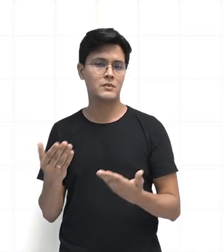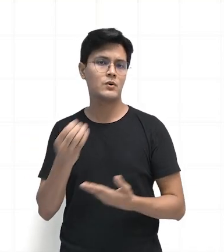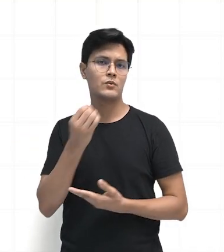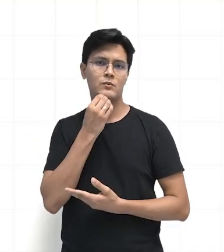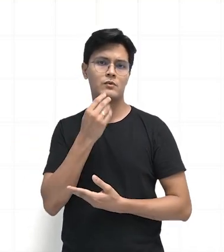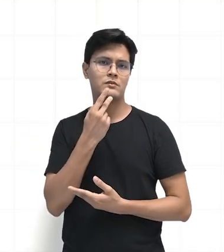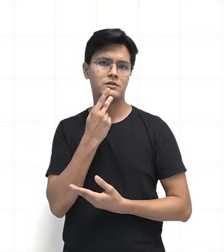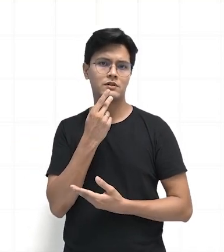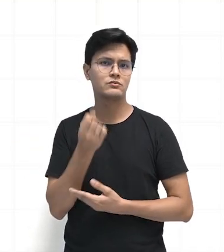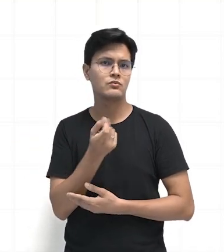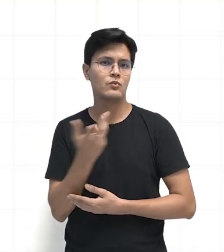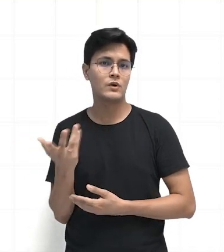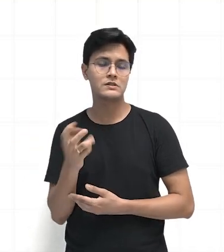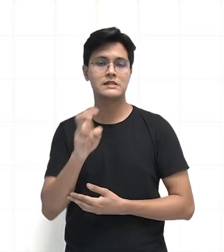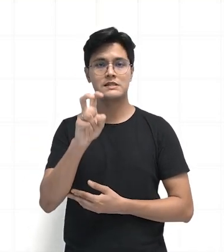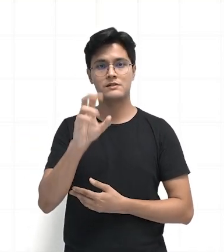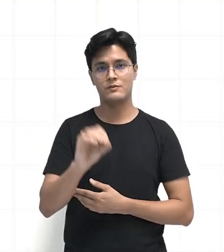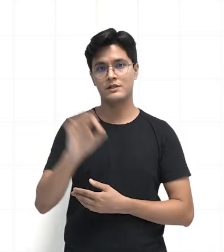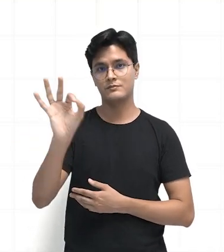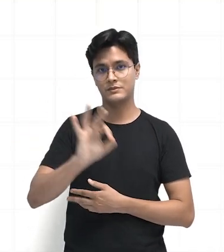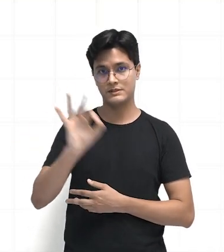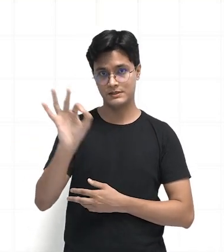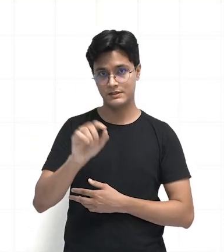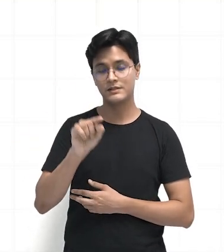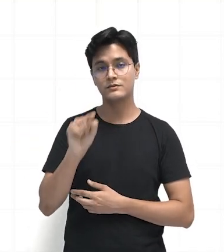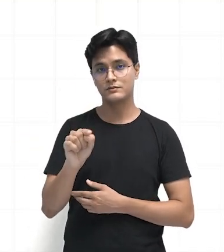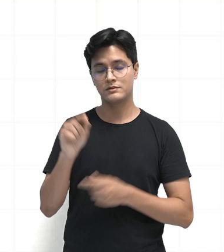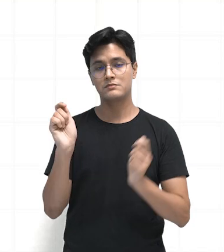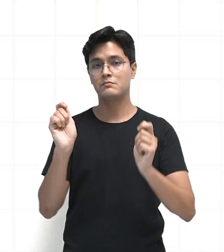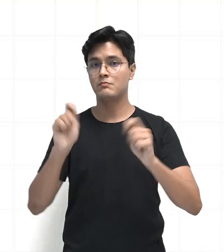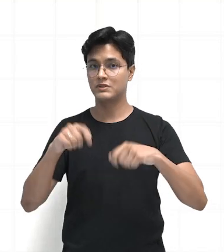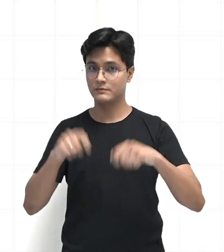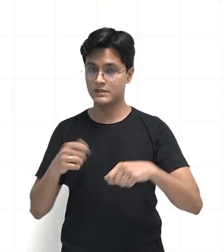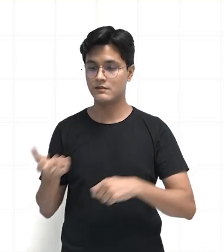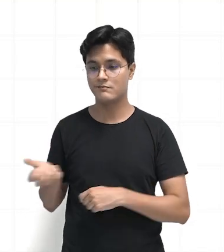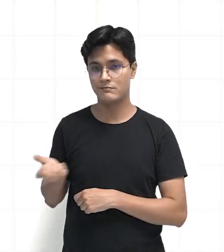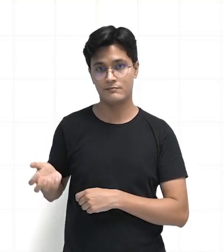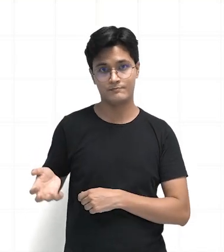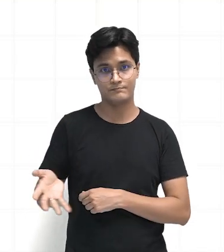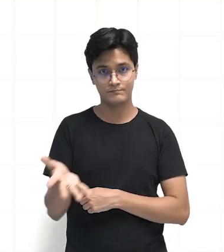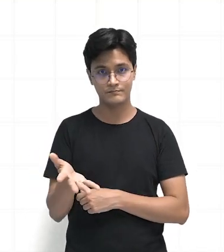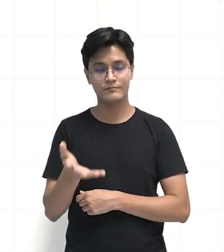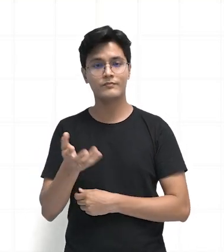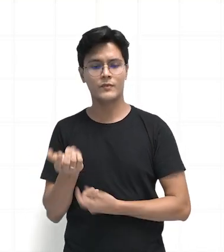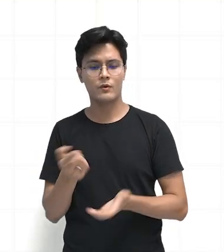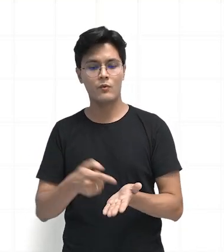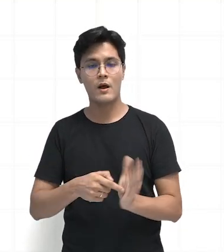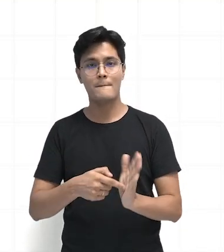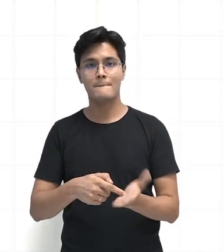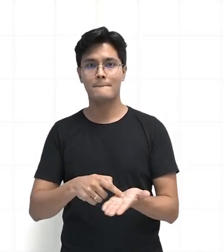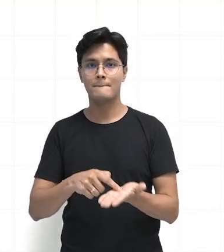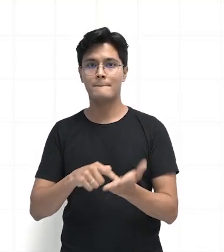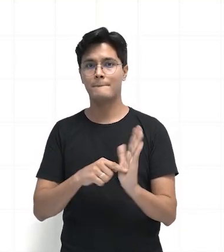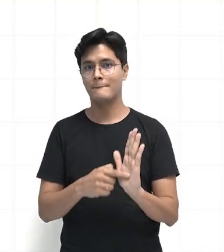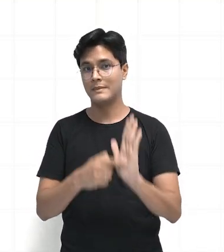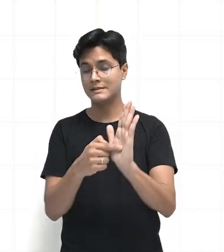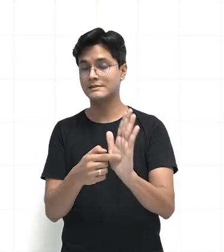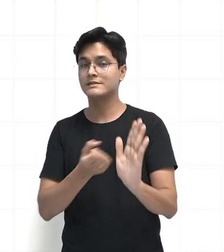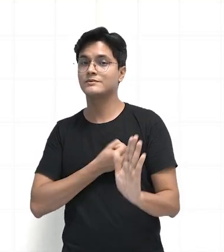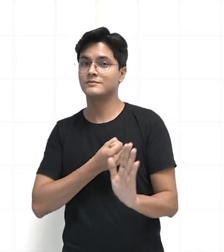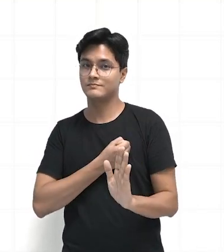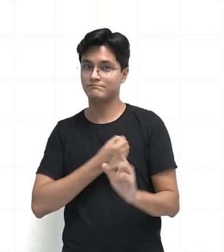Eu tenho 50% de chance de que no lançamento de um dado eu obter um número par, tá